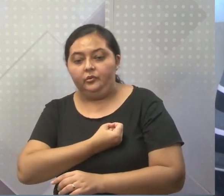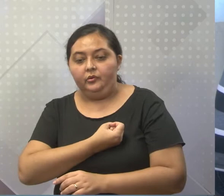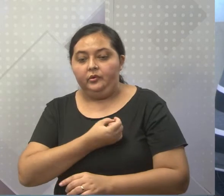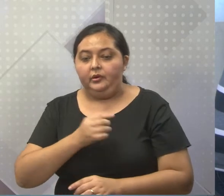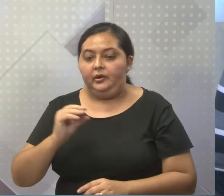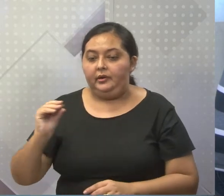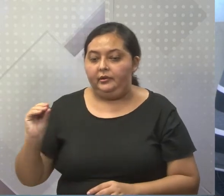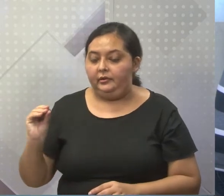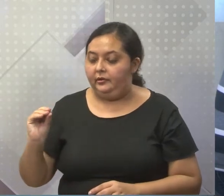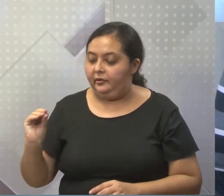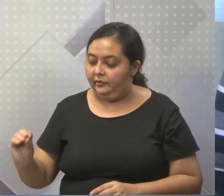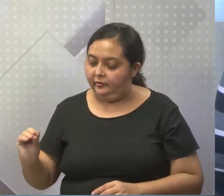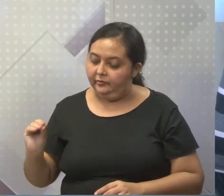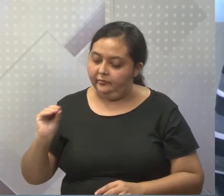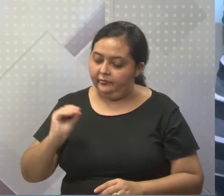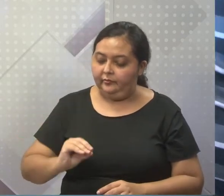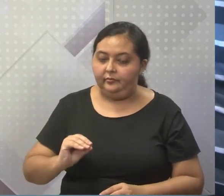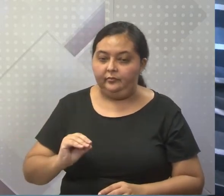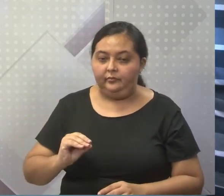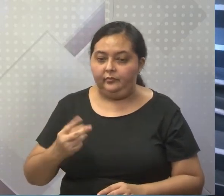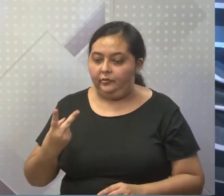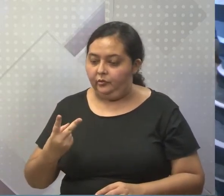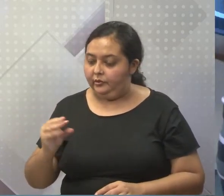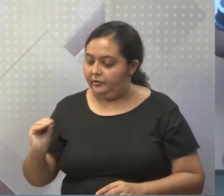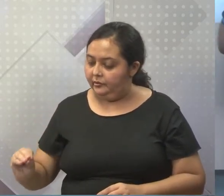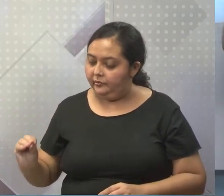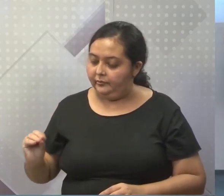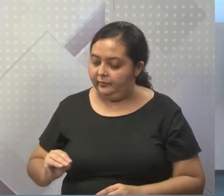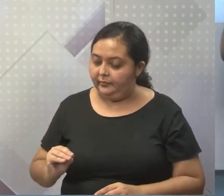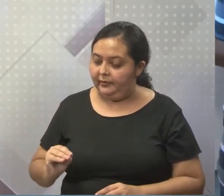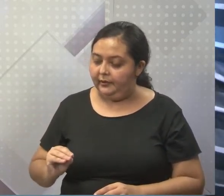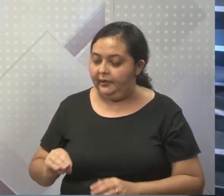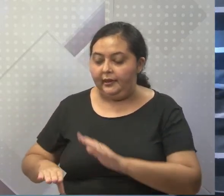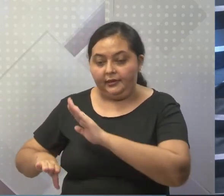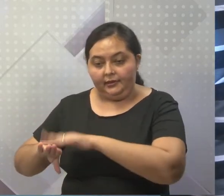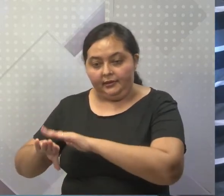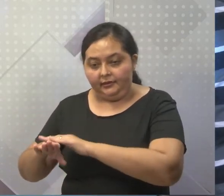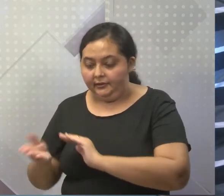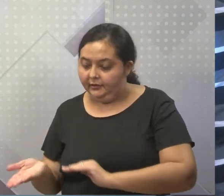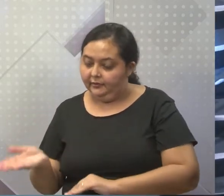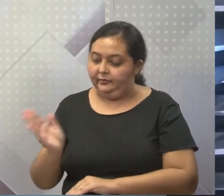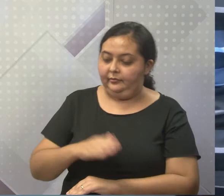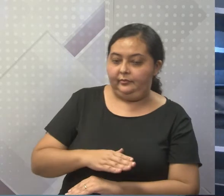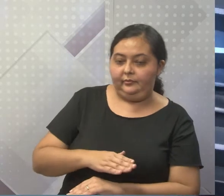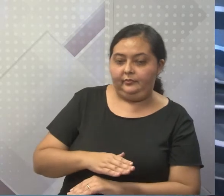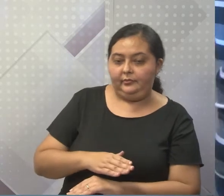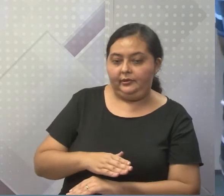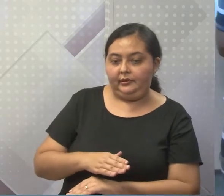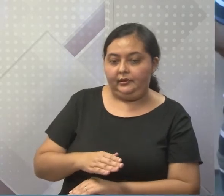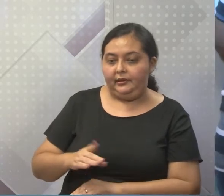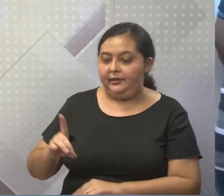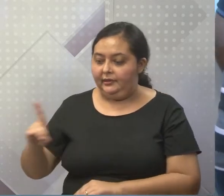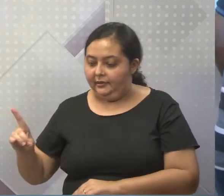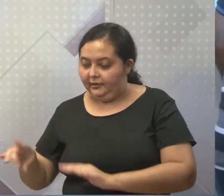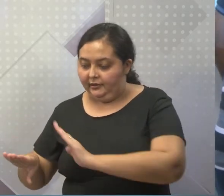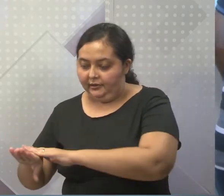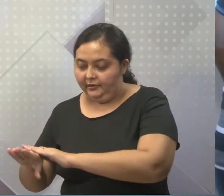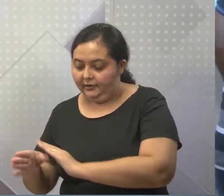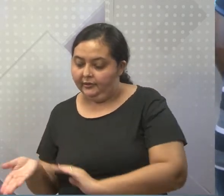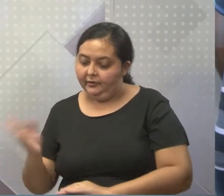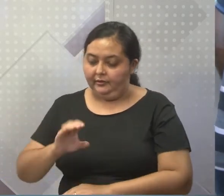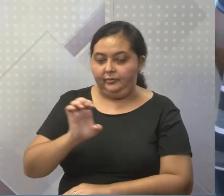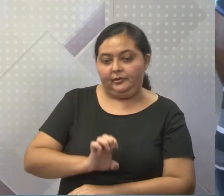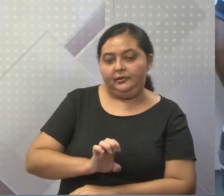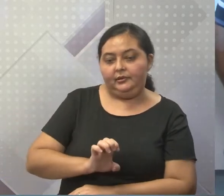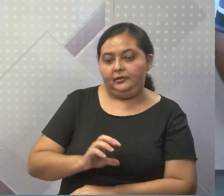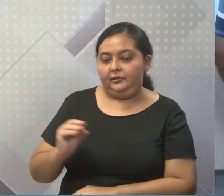pular apenas uma casa decimal, da direita para a esquerda. Eu vou fazer. Então,